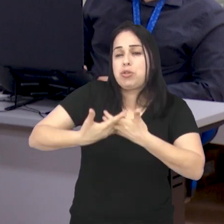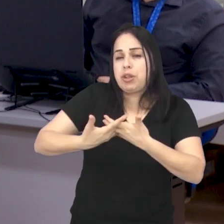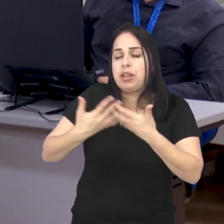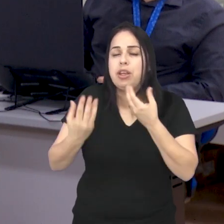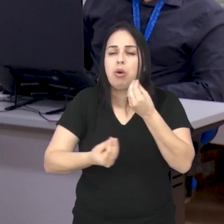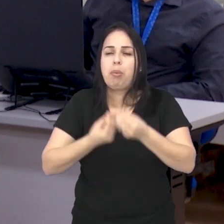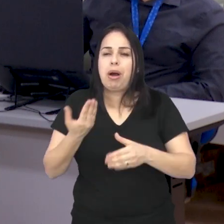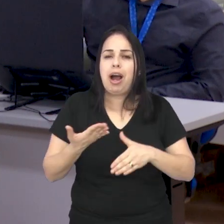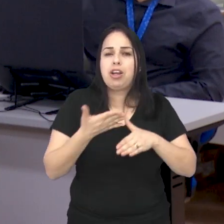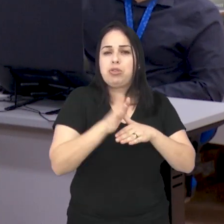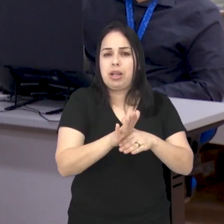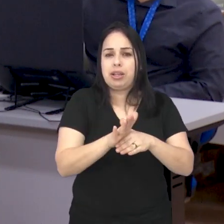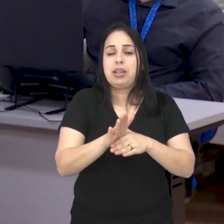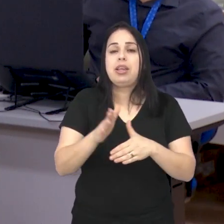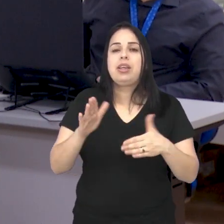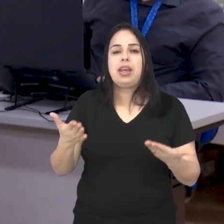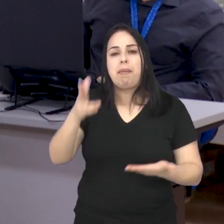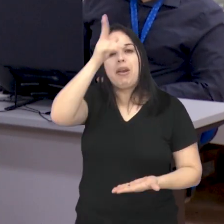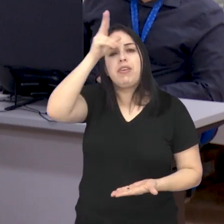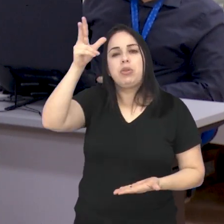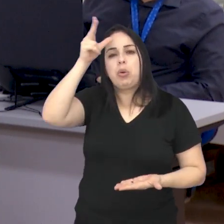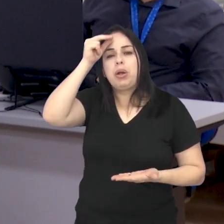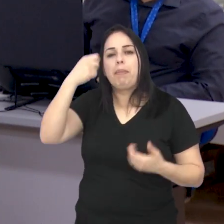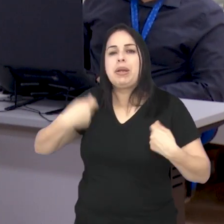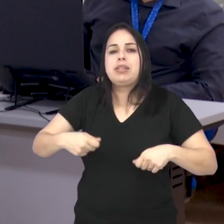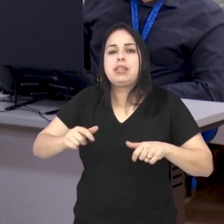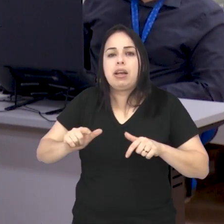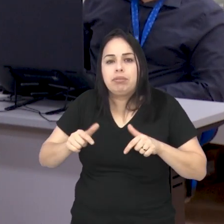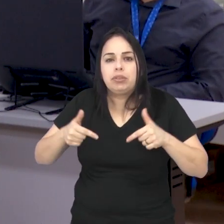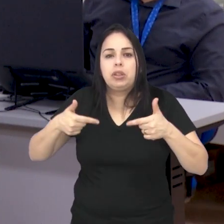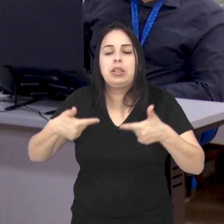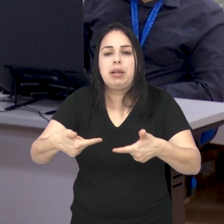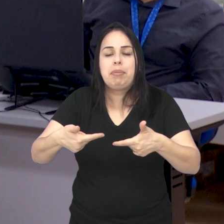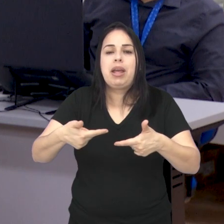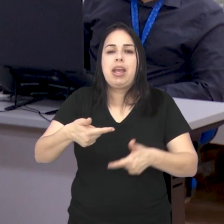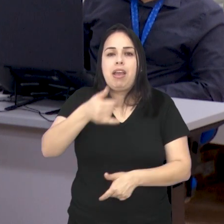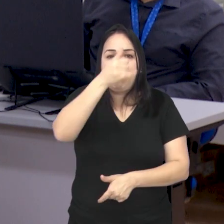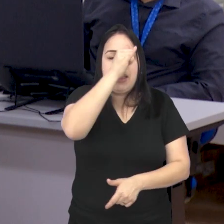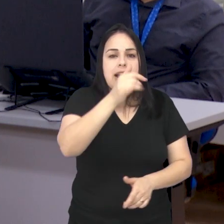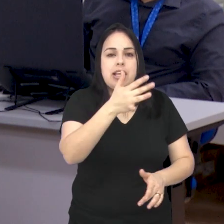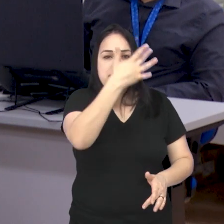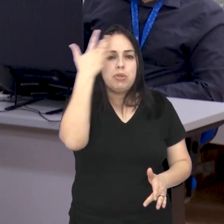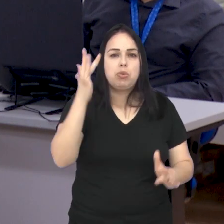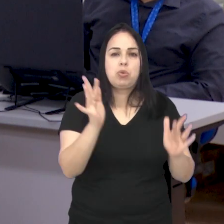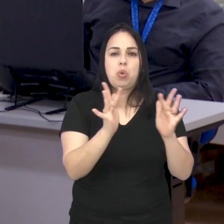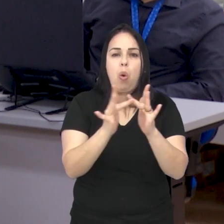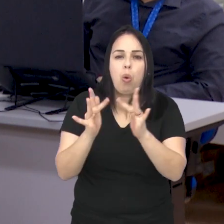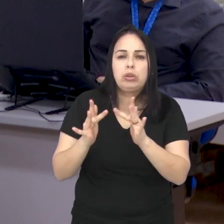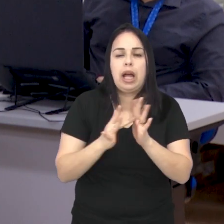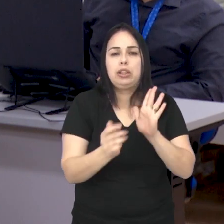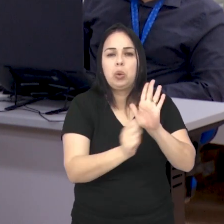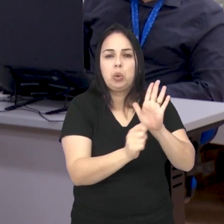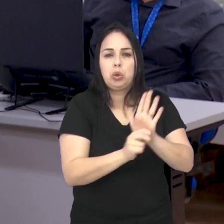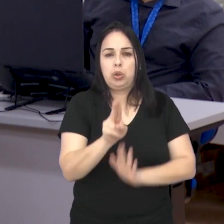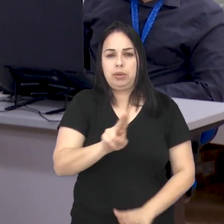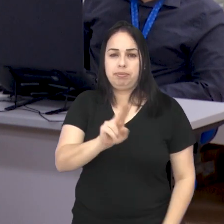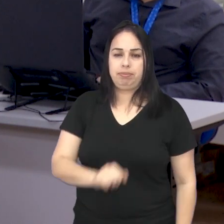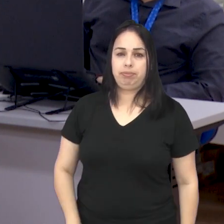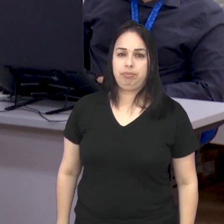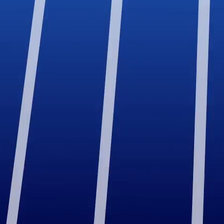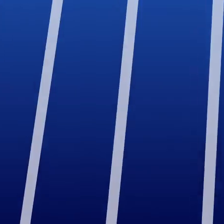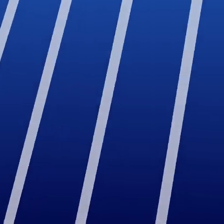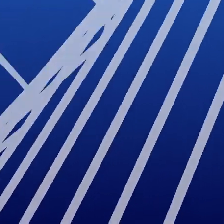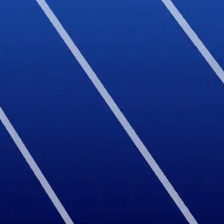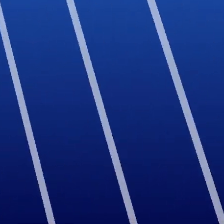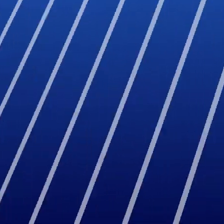em como lidar com essa situação e de que maneira o poder público precisa atuar para coibir o vício e o contato precoce com as drogas.